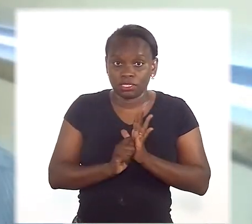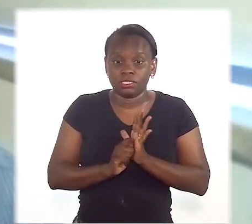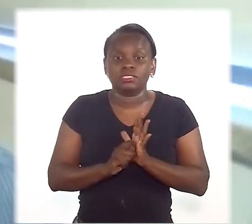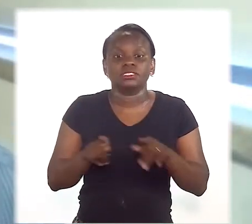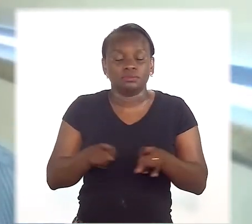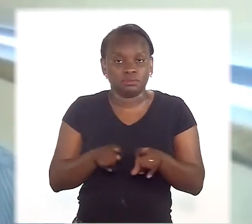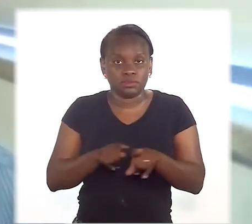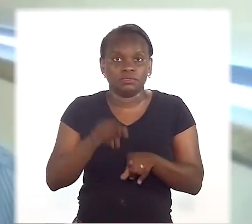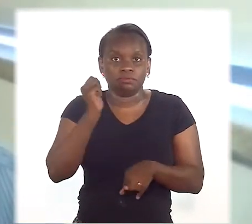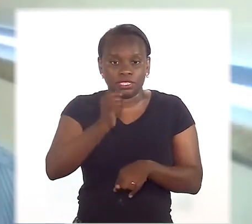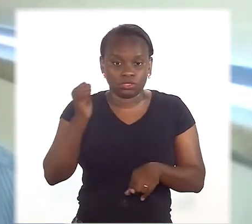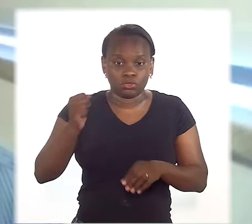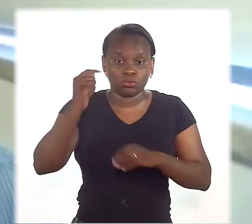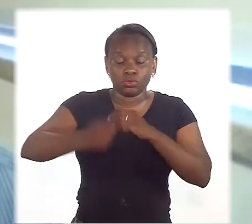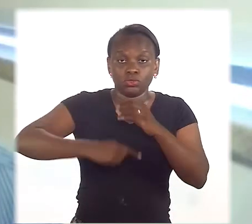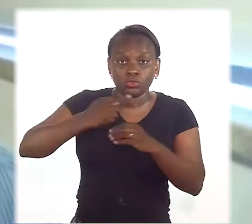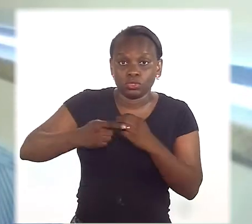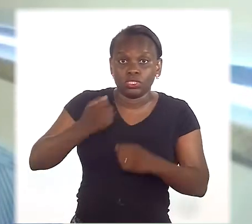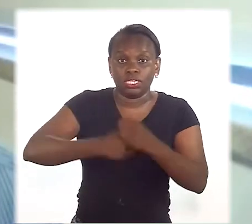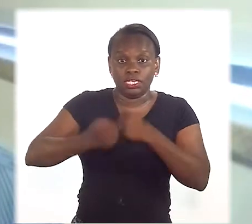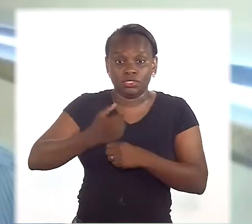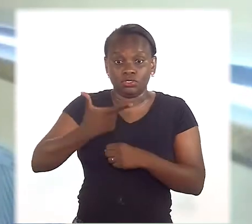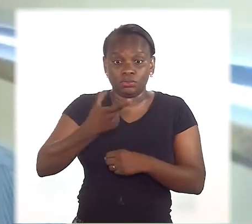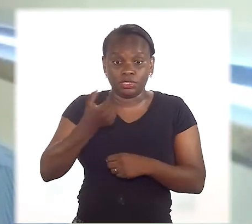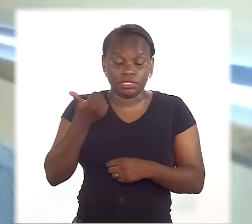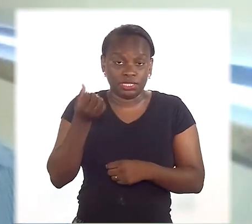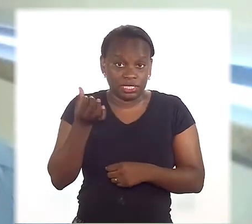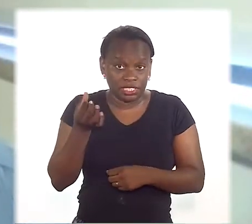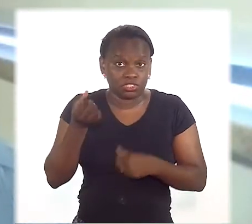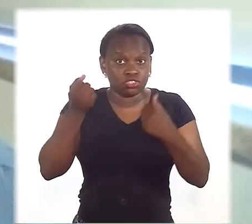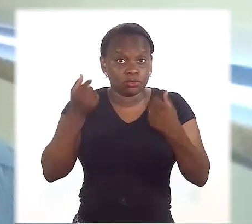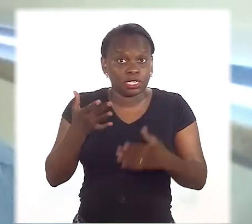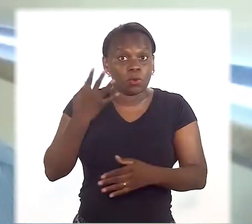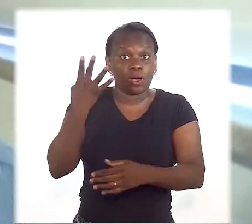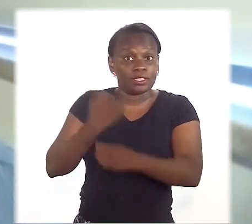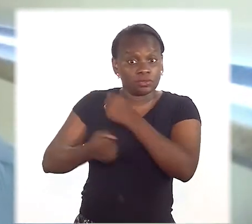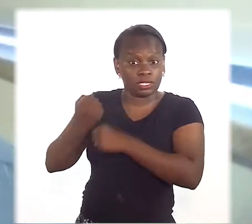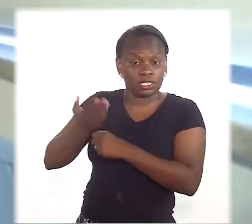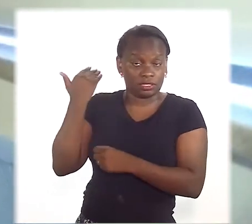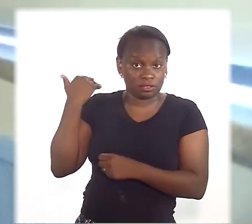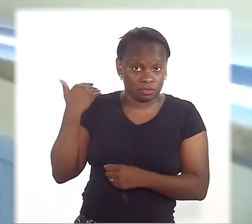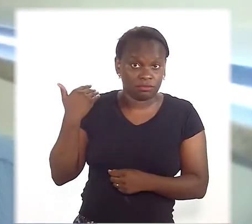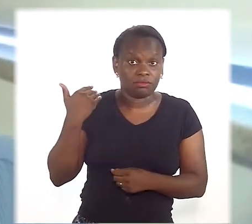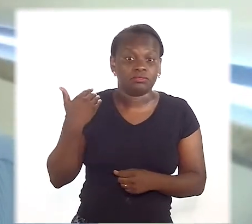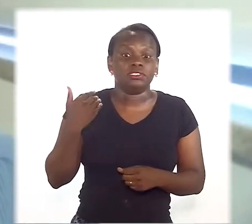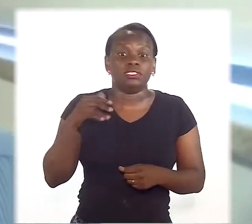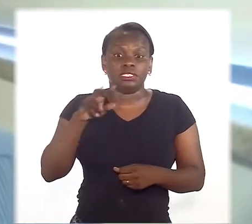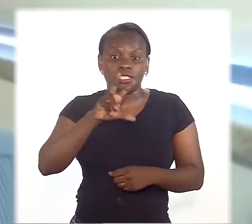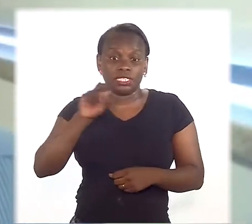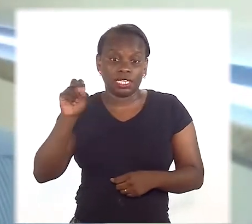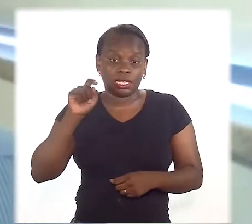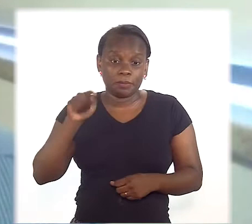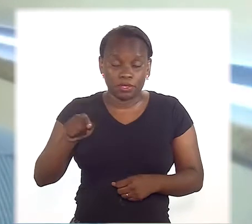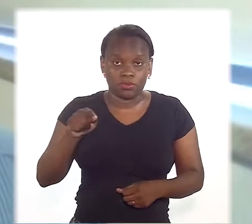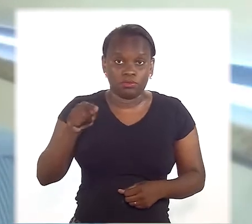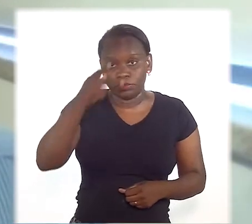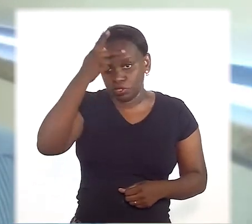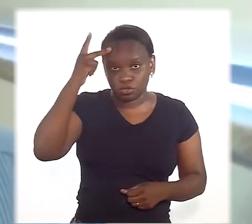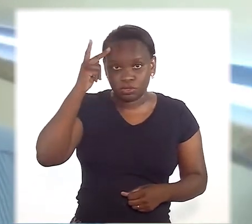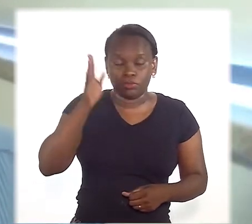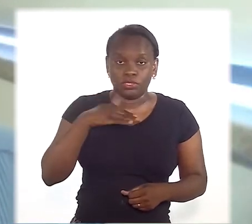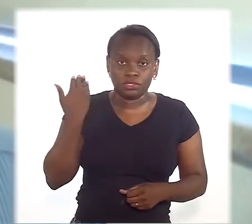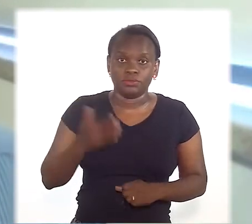drogas mataram no mundo em 2016, eu estou citando 4 anos atrás,